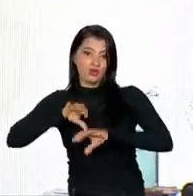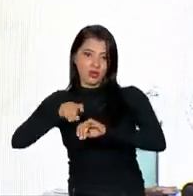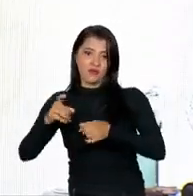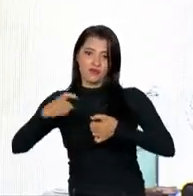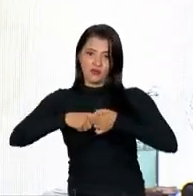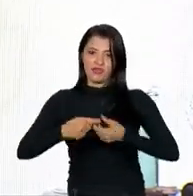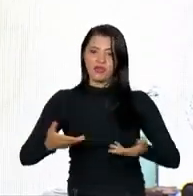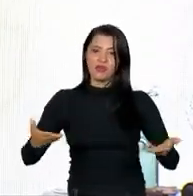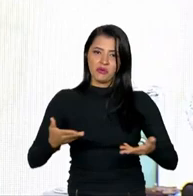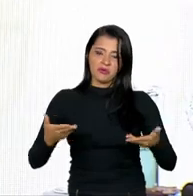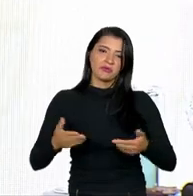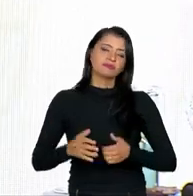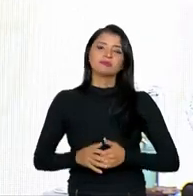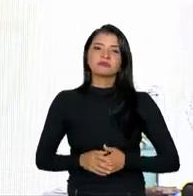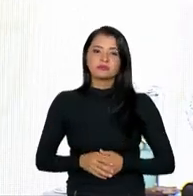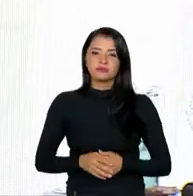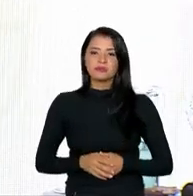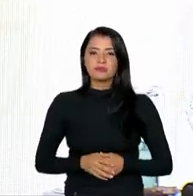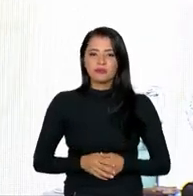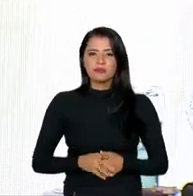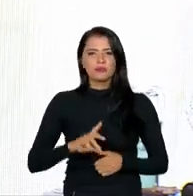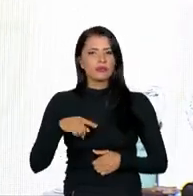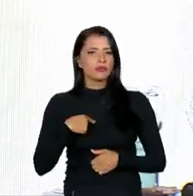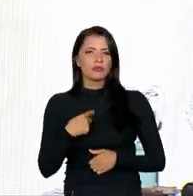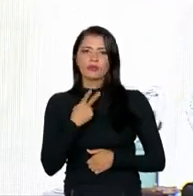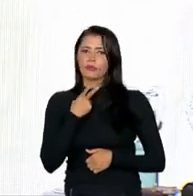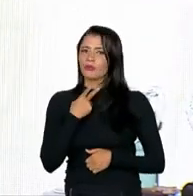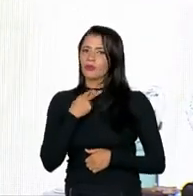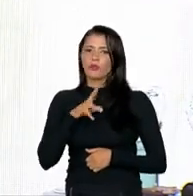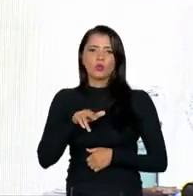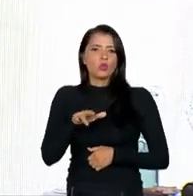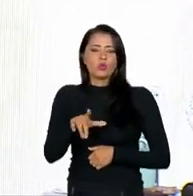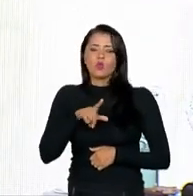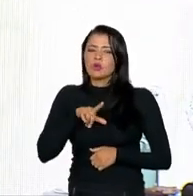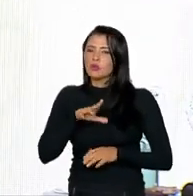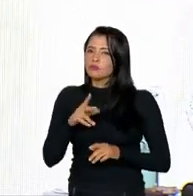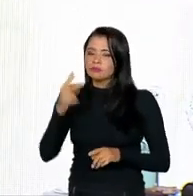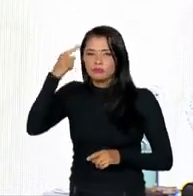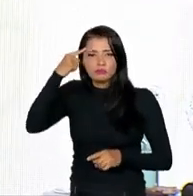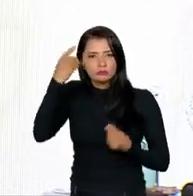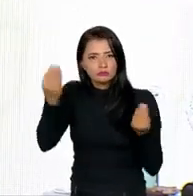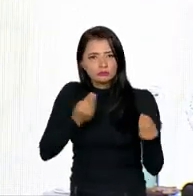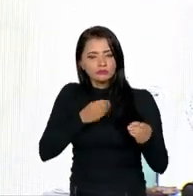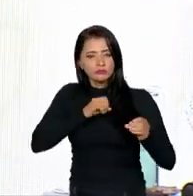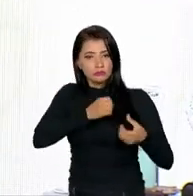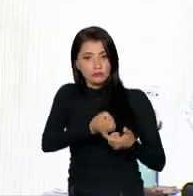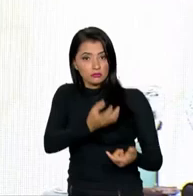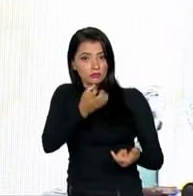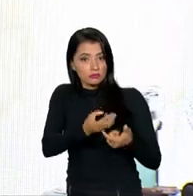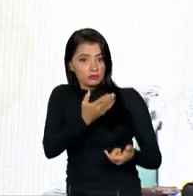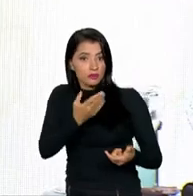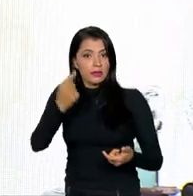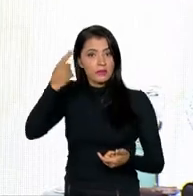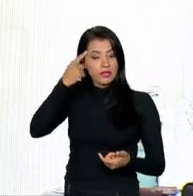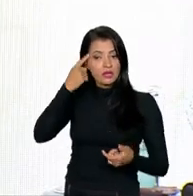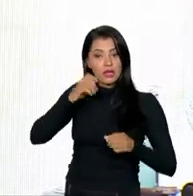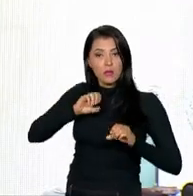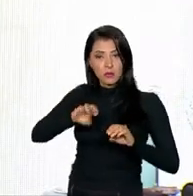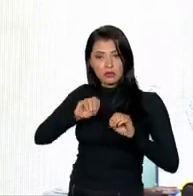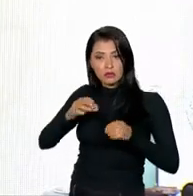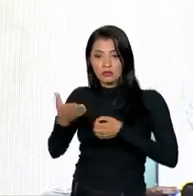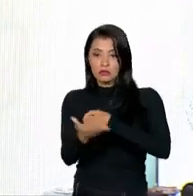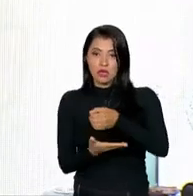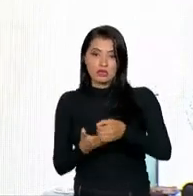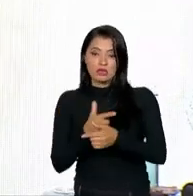ano. E a gente não pode nunca, jamais, pensar uma alfabetização e pensar uma educação